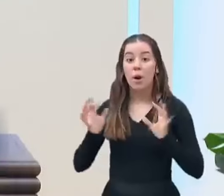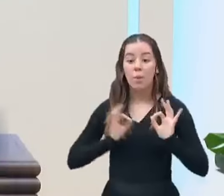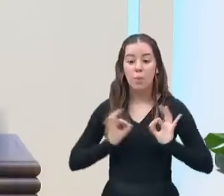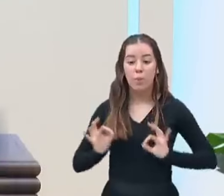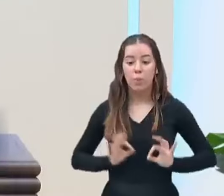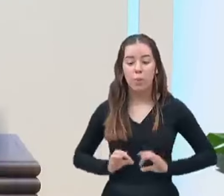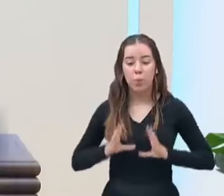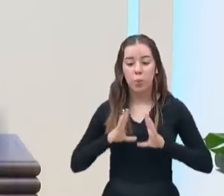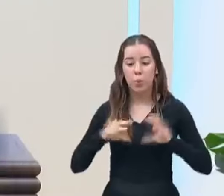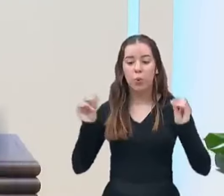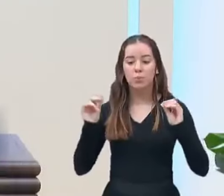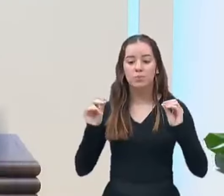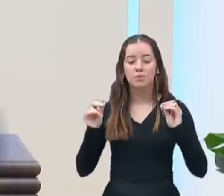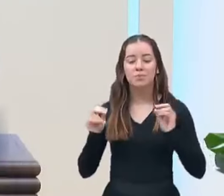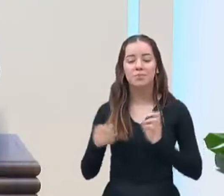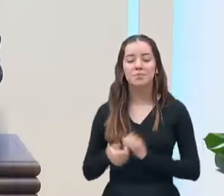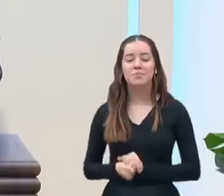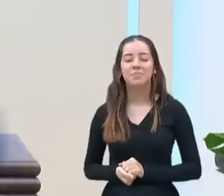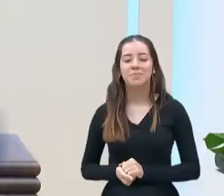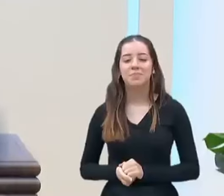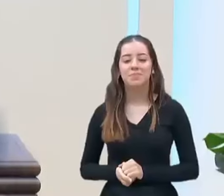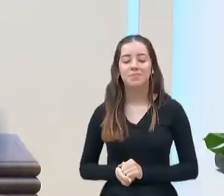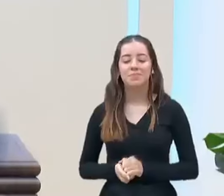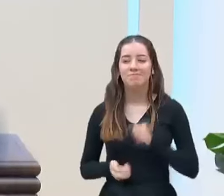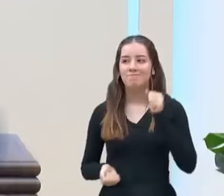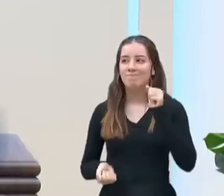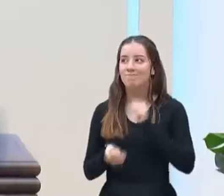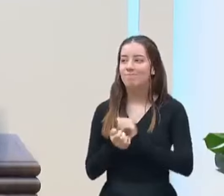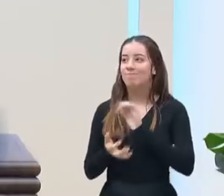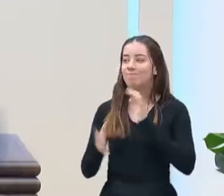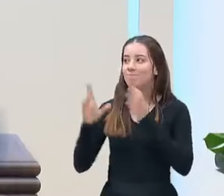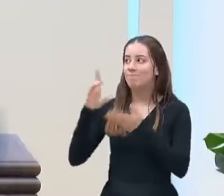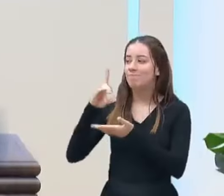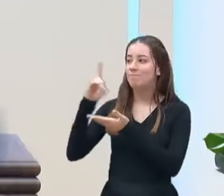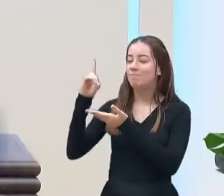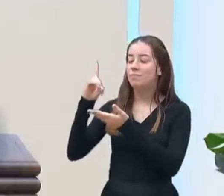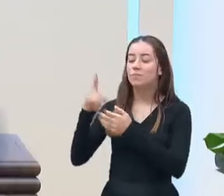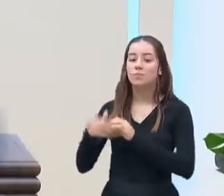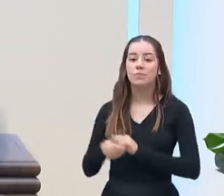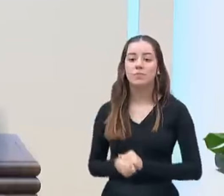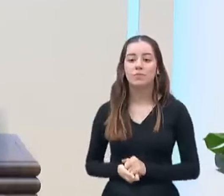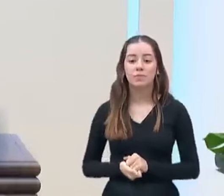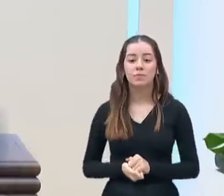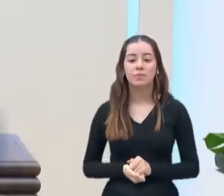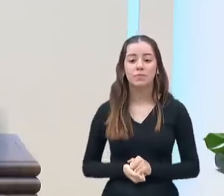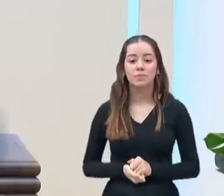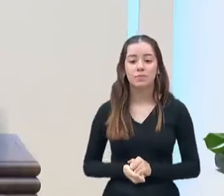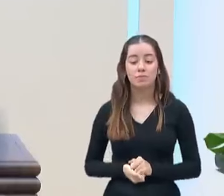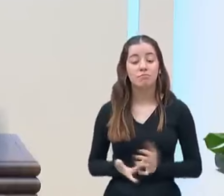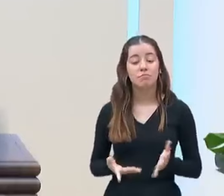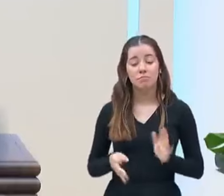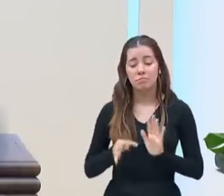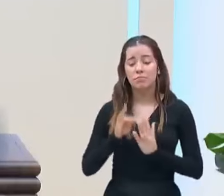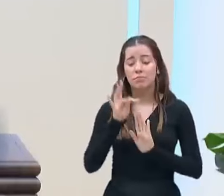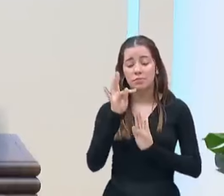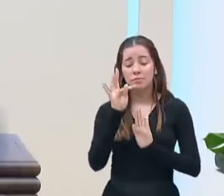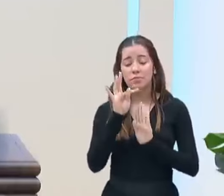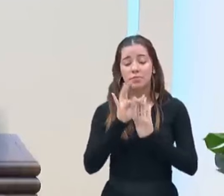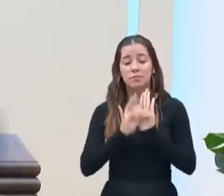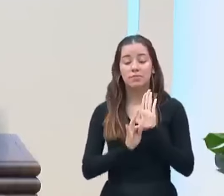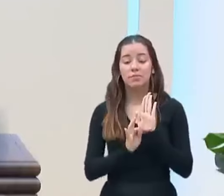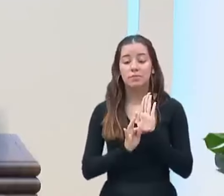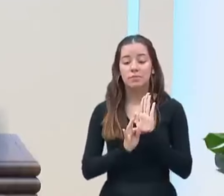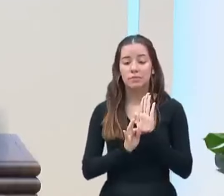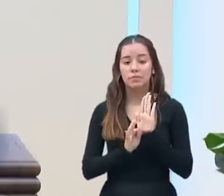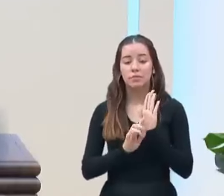desapareceu. Glória a Deus. Que coisa interessante. Jesus, quando, nesse mesmo capítulo, não é?